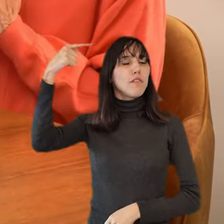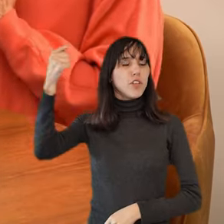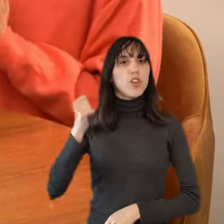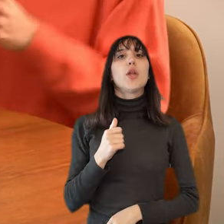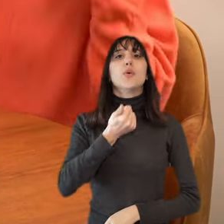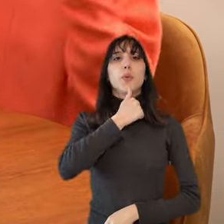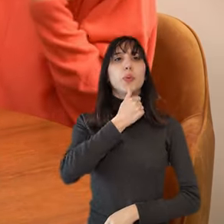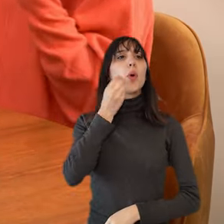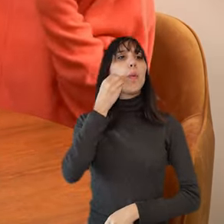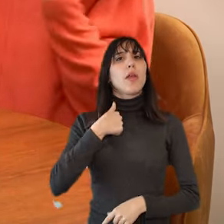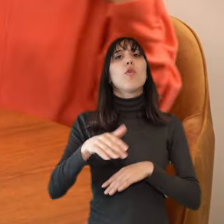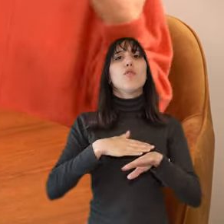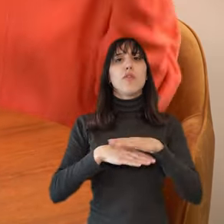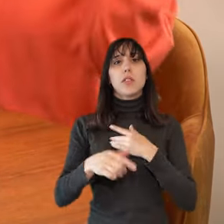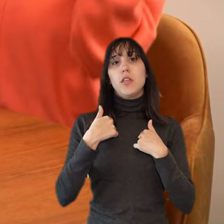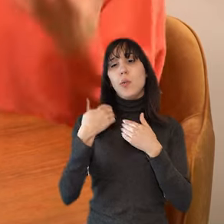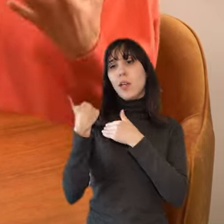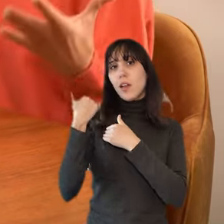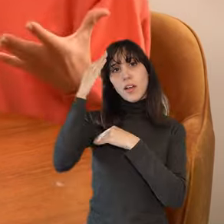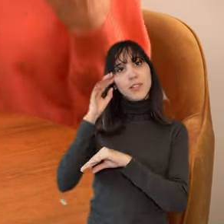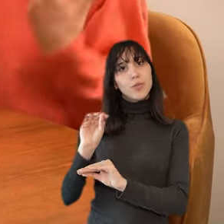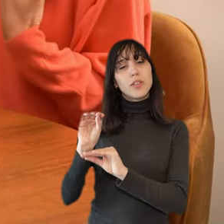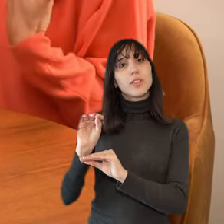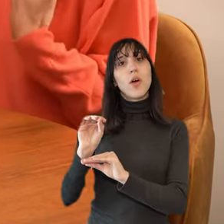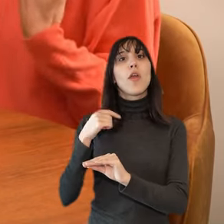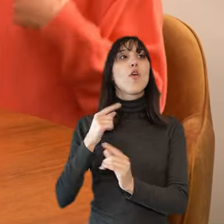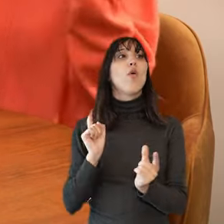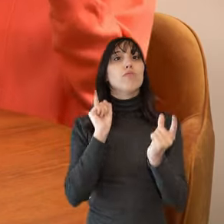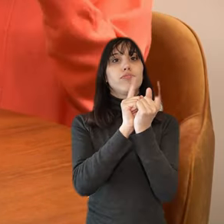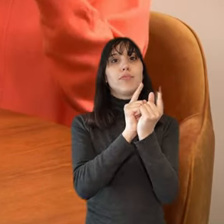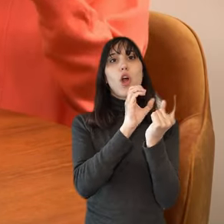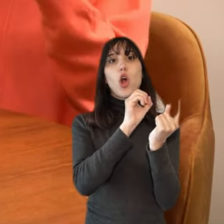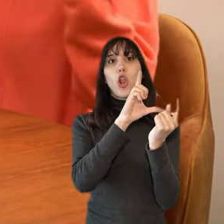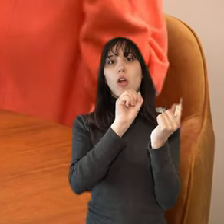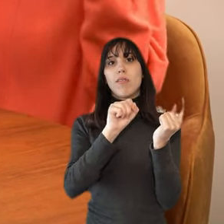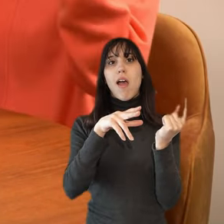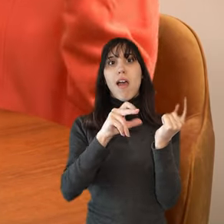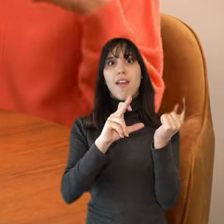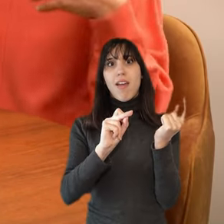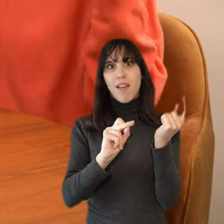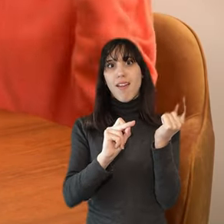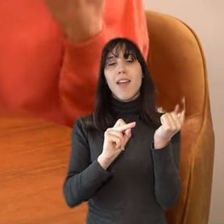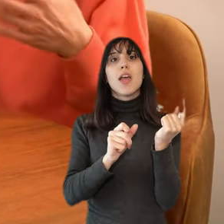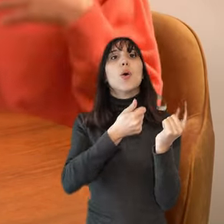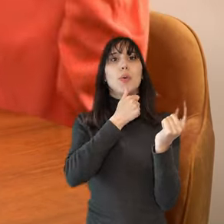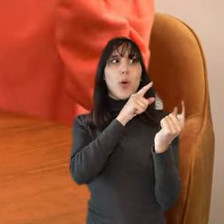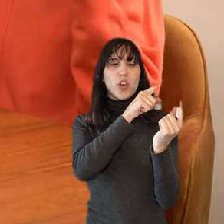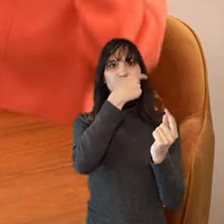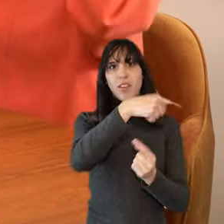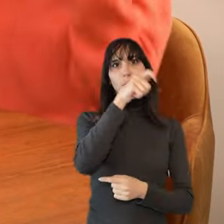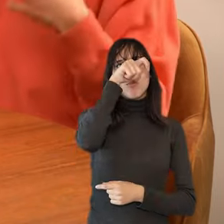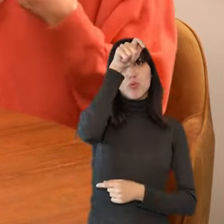e como é que eu faço eu sou encarregar de educação deisme à CL lar e tenho tipo um mentor